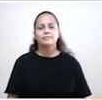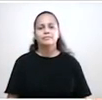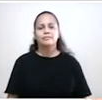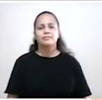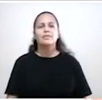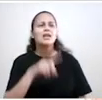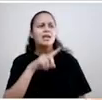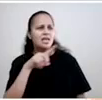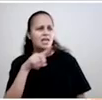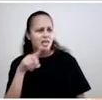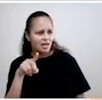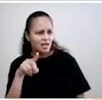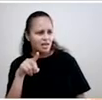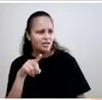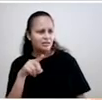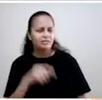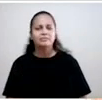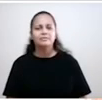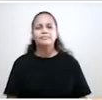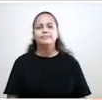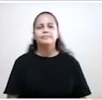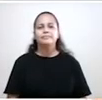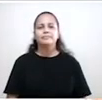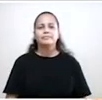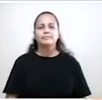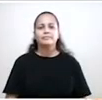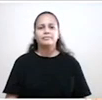yourselves. E eles mesmos, elas mesmas,